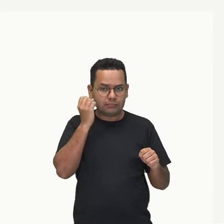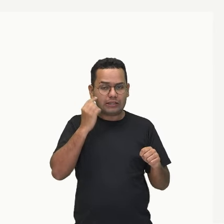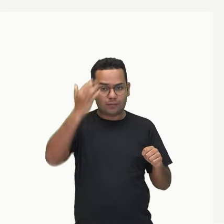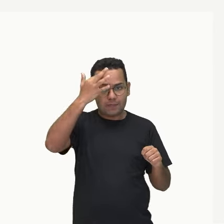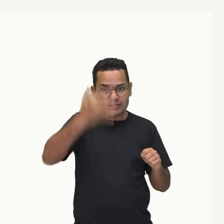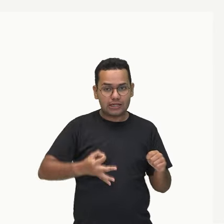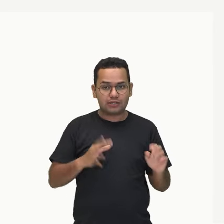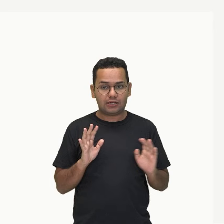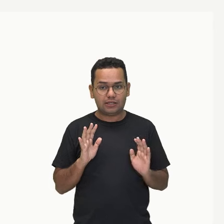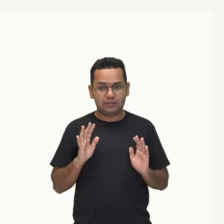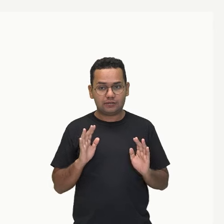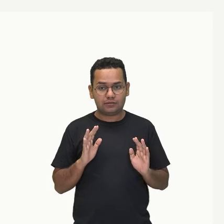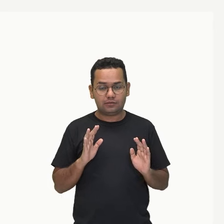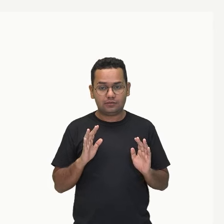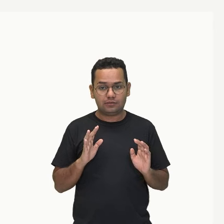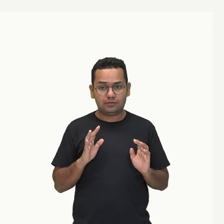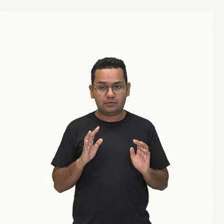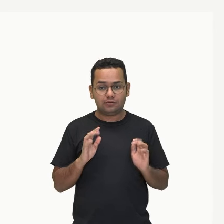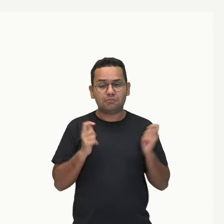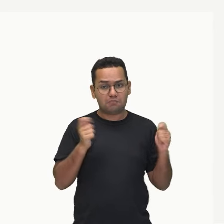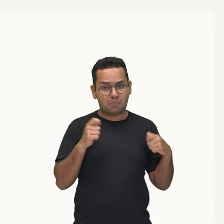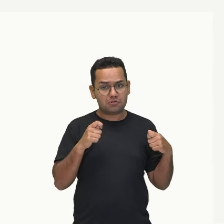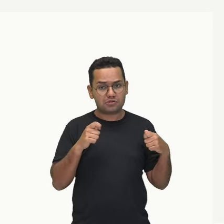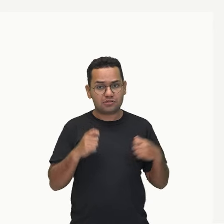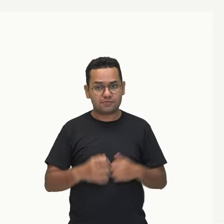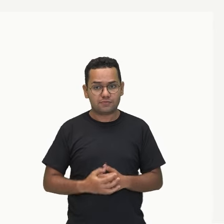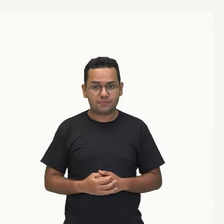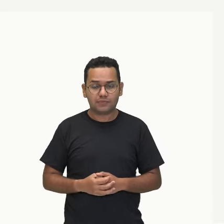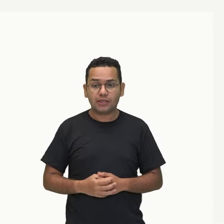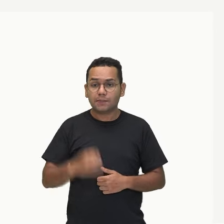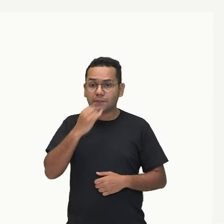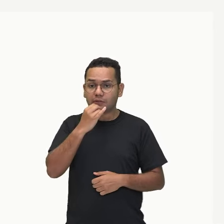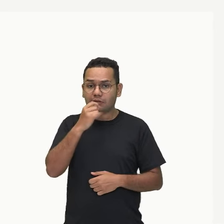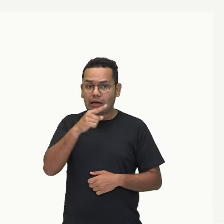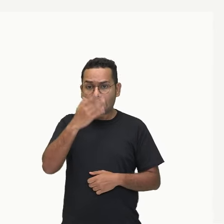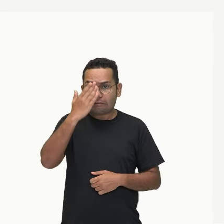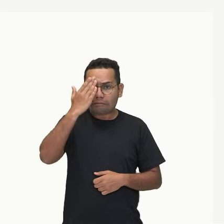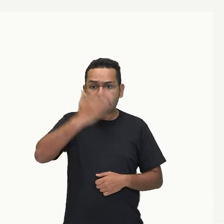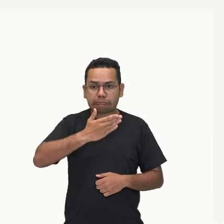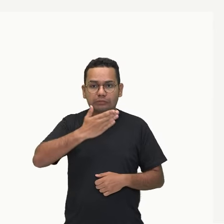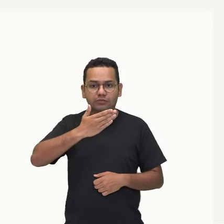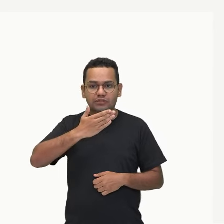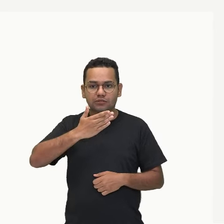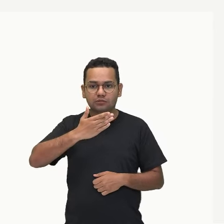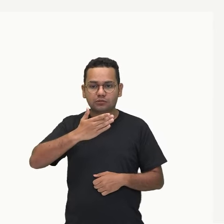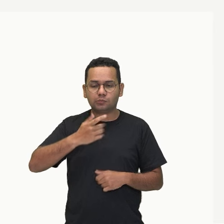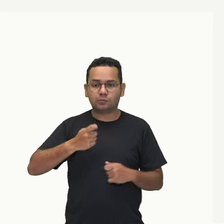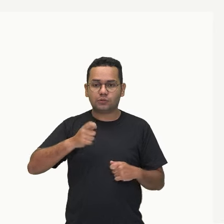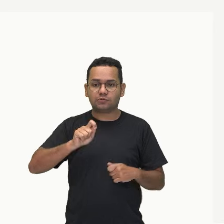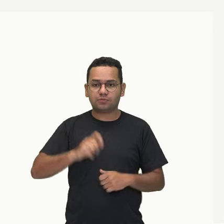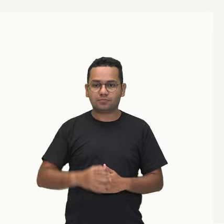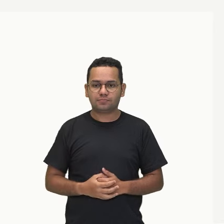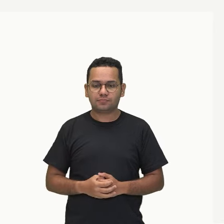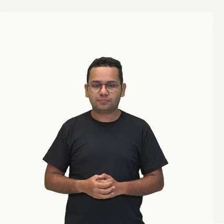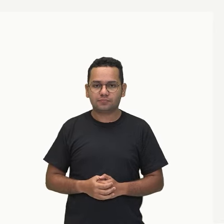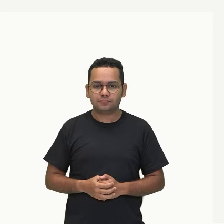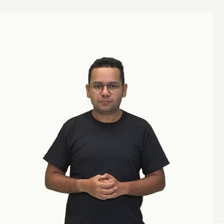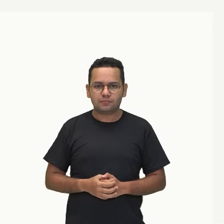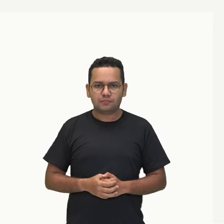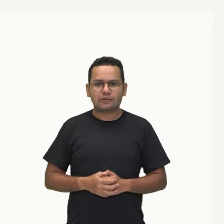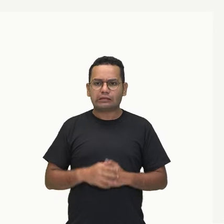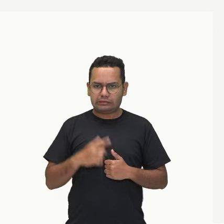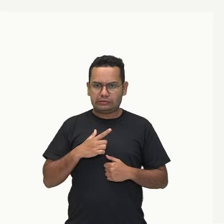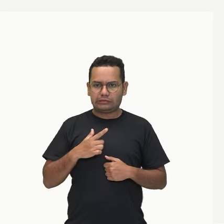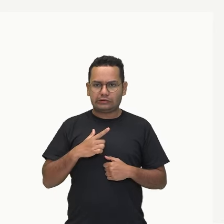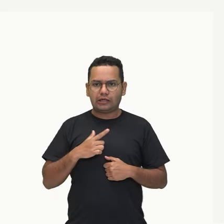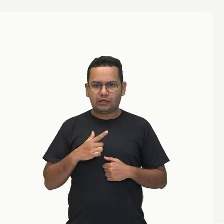posso chegar e fazer com que aquela comprovação possa ser realmente trazer uma